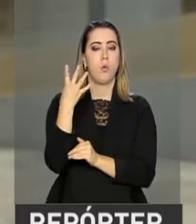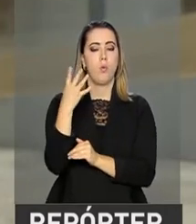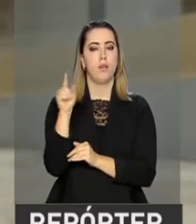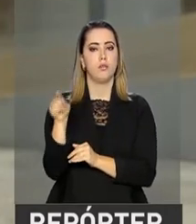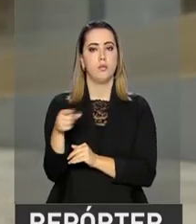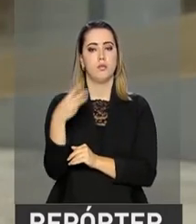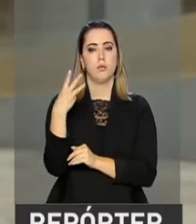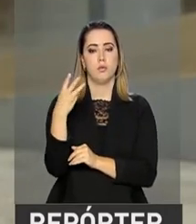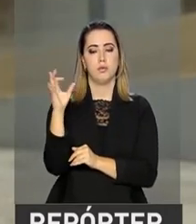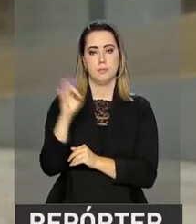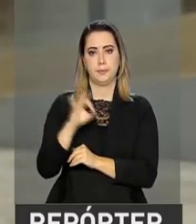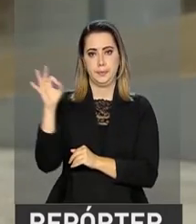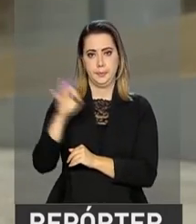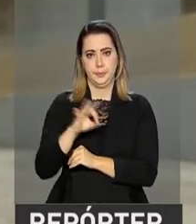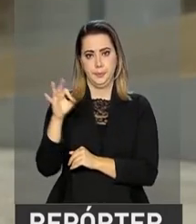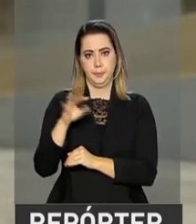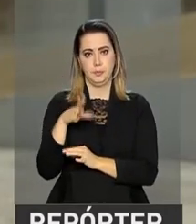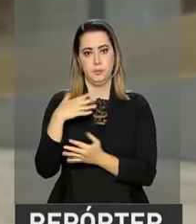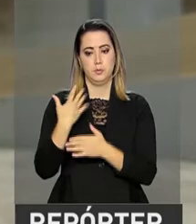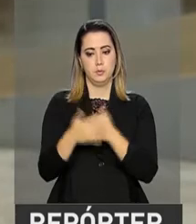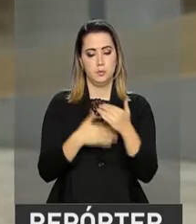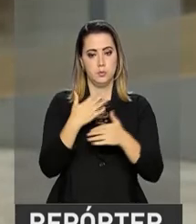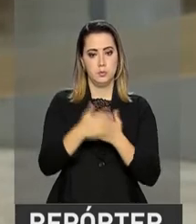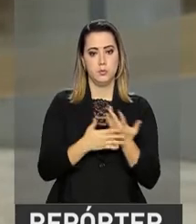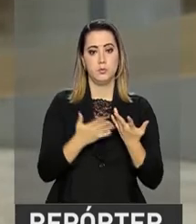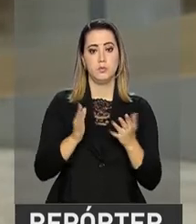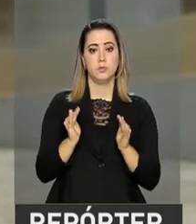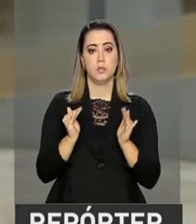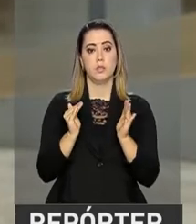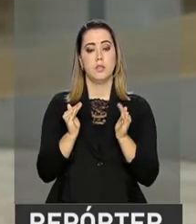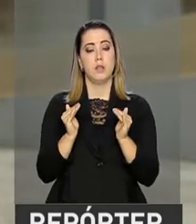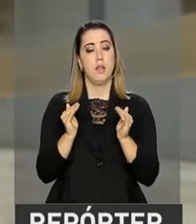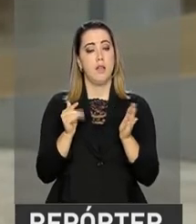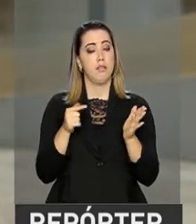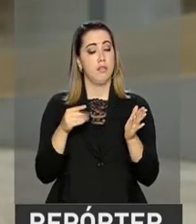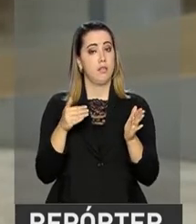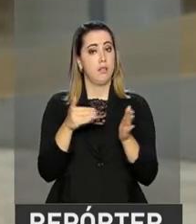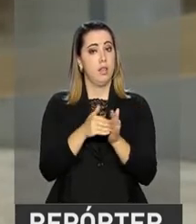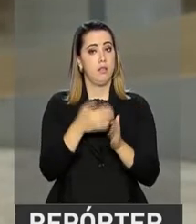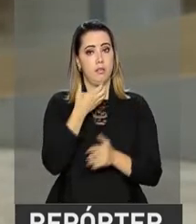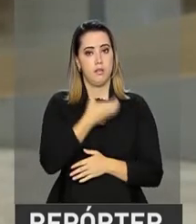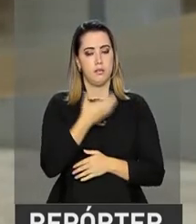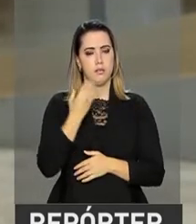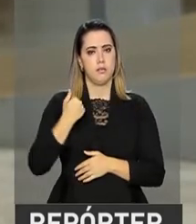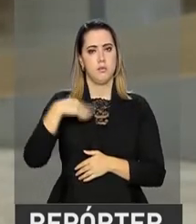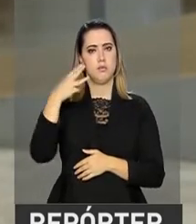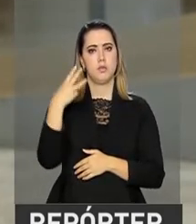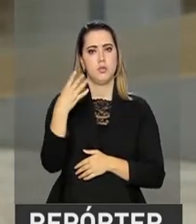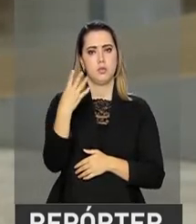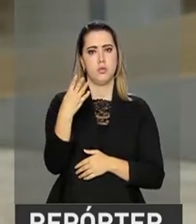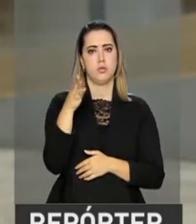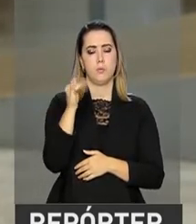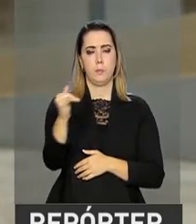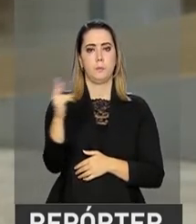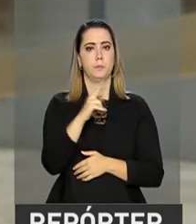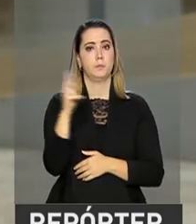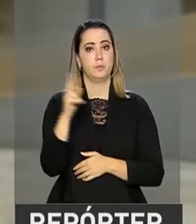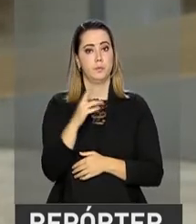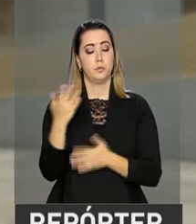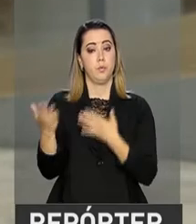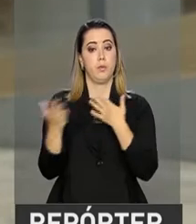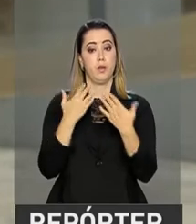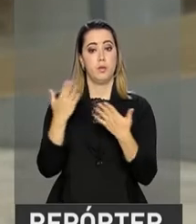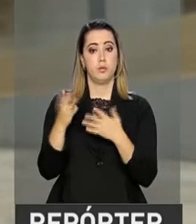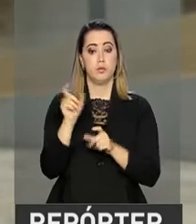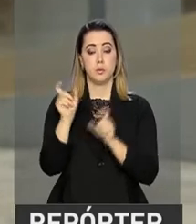4,3 por cento movimentando até dezembro mais de 34 bilhões de reais em relação